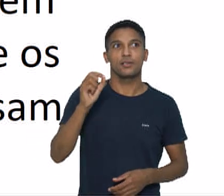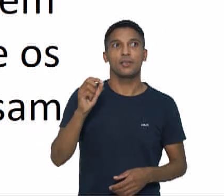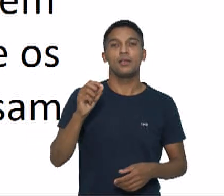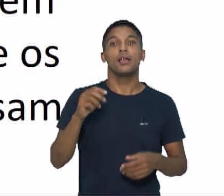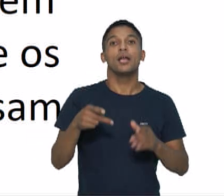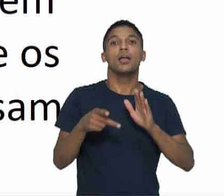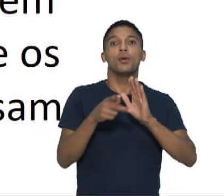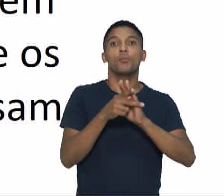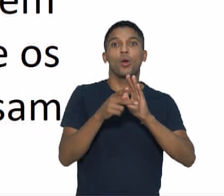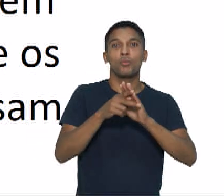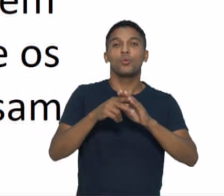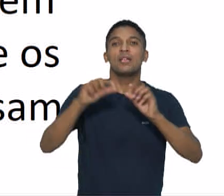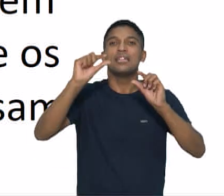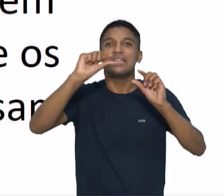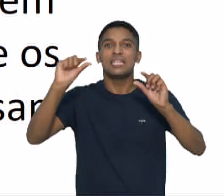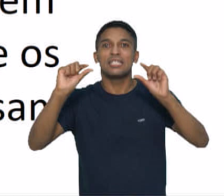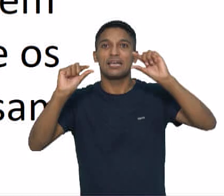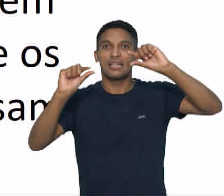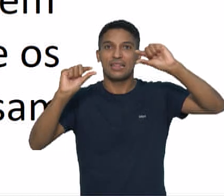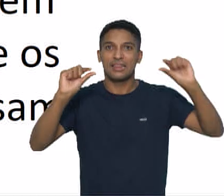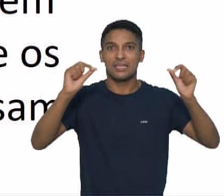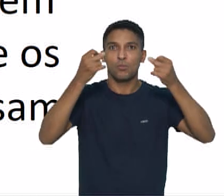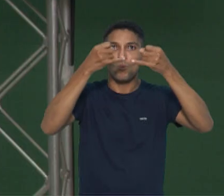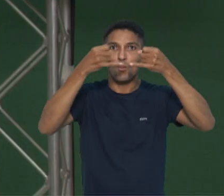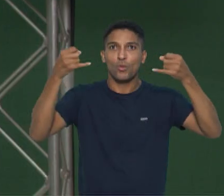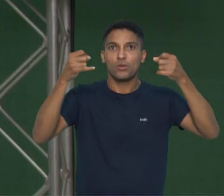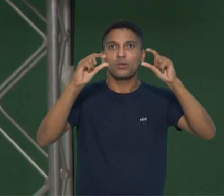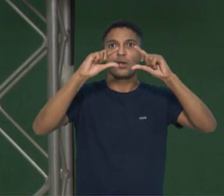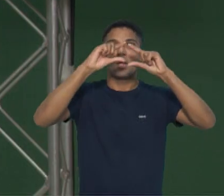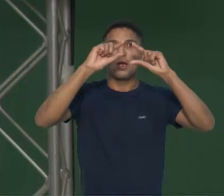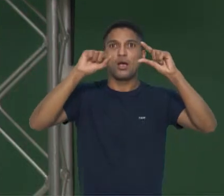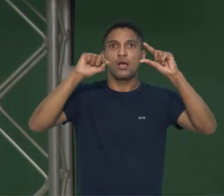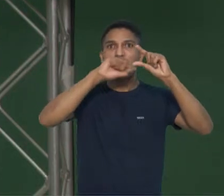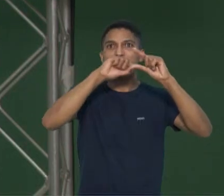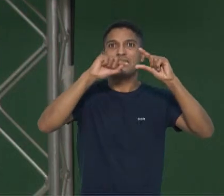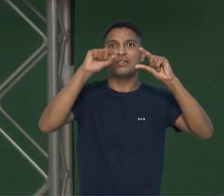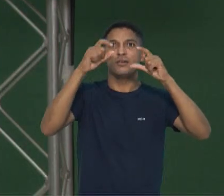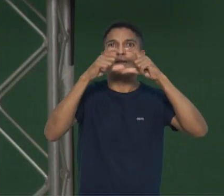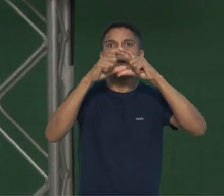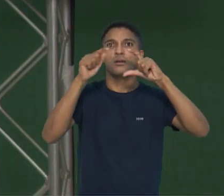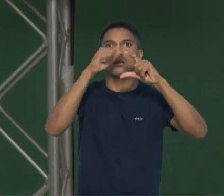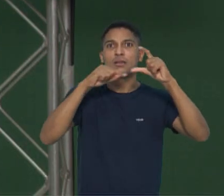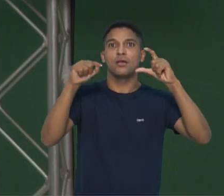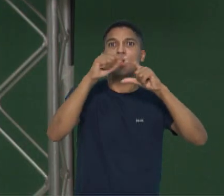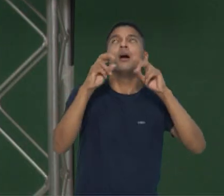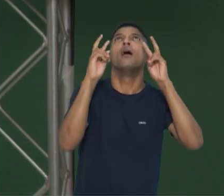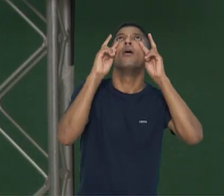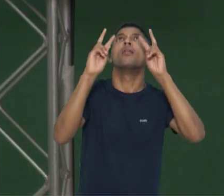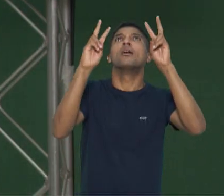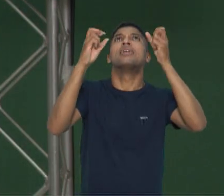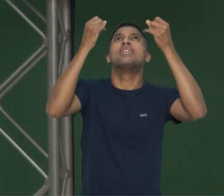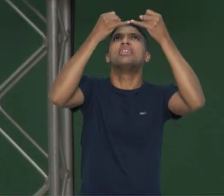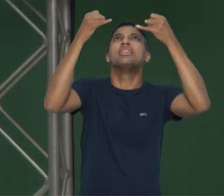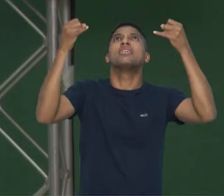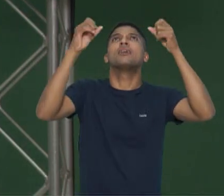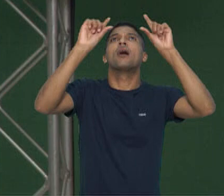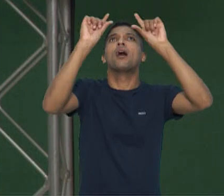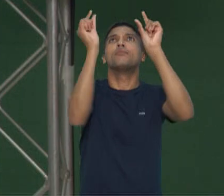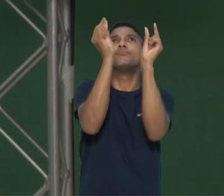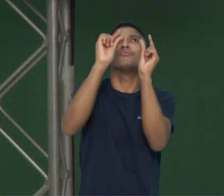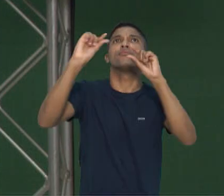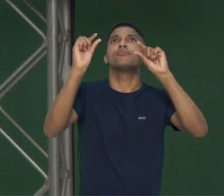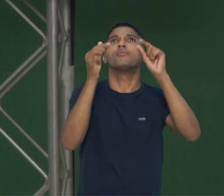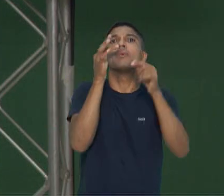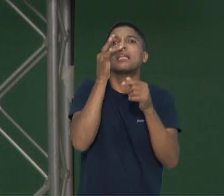elementos de linhas que nós, quando olhamos, né, imaginamos uma flor,